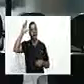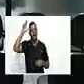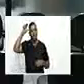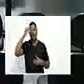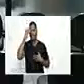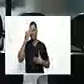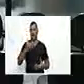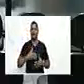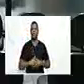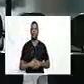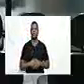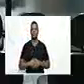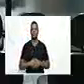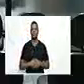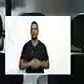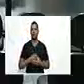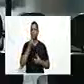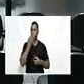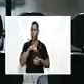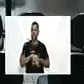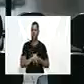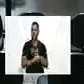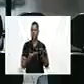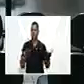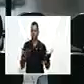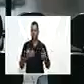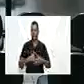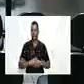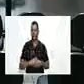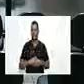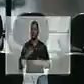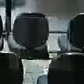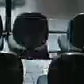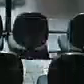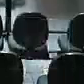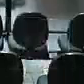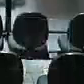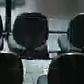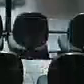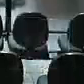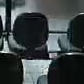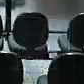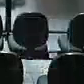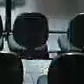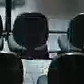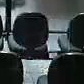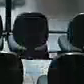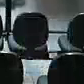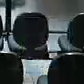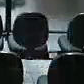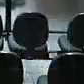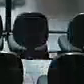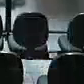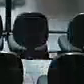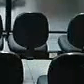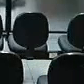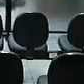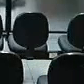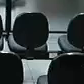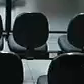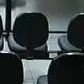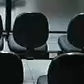obrigado eh Uma boa noite a todos aí nós te agradecemos Martinho e você fique à vontade para ficar para